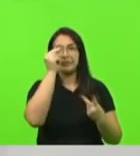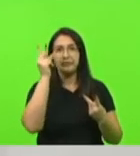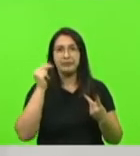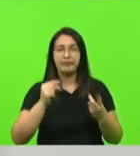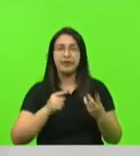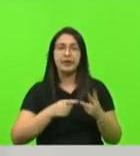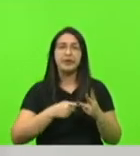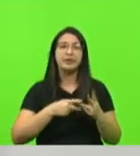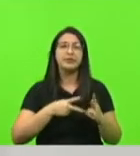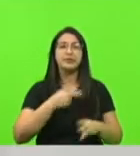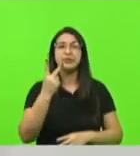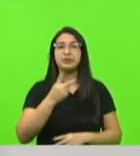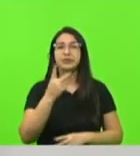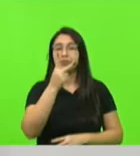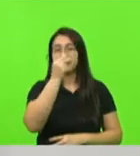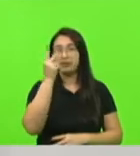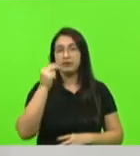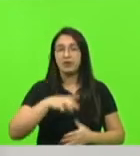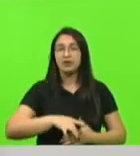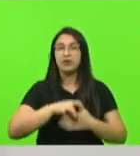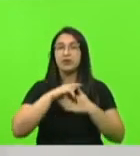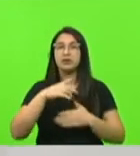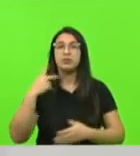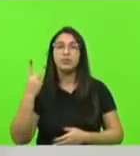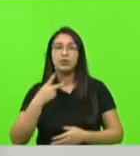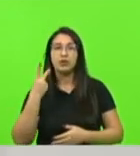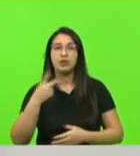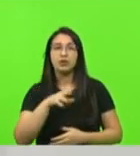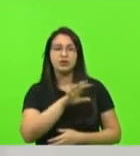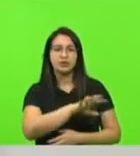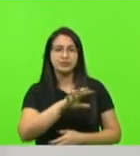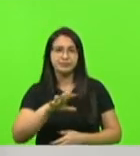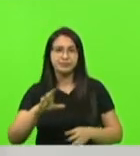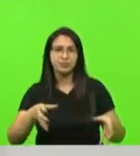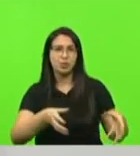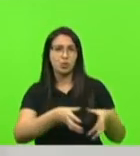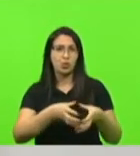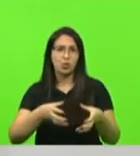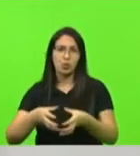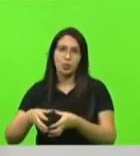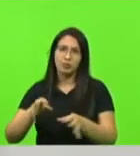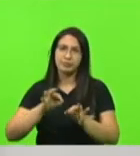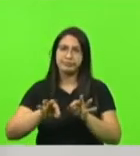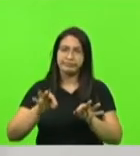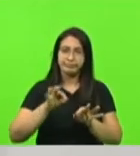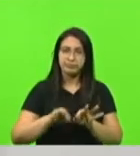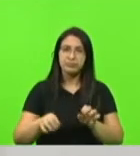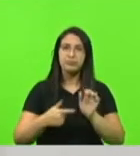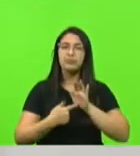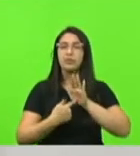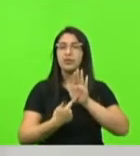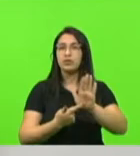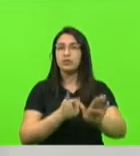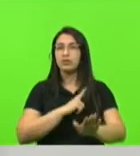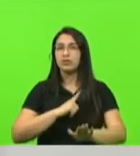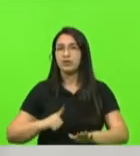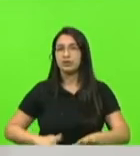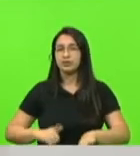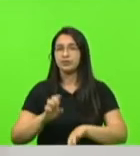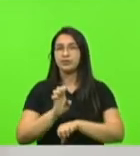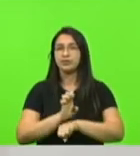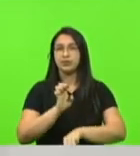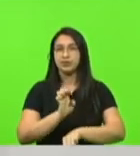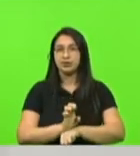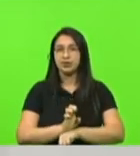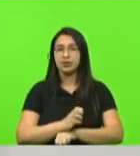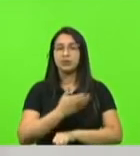de lideranças políticas, de comunidade, que nós estaremos apresentando ao governador do estado, que